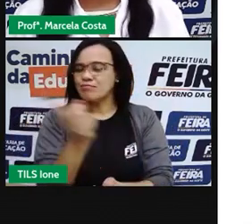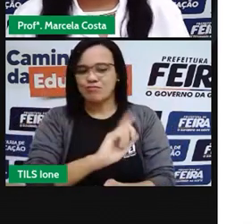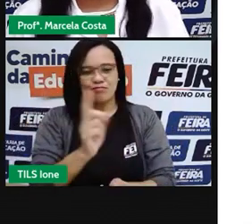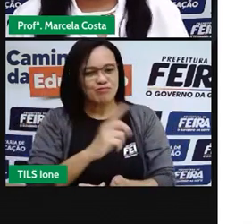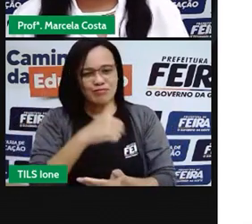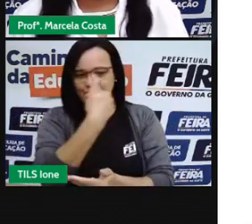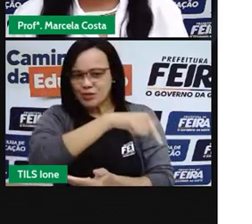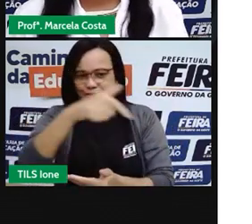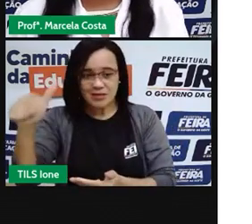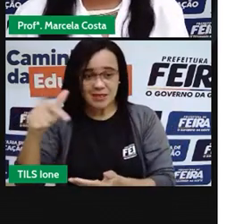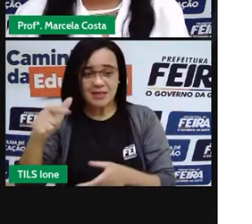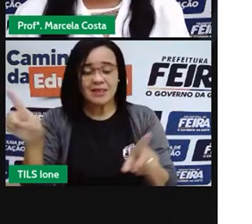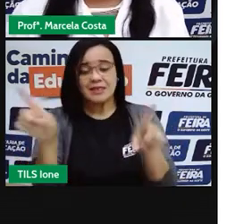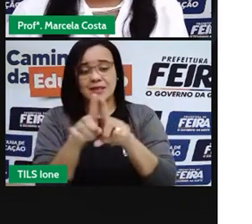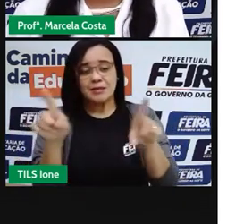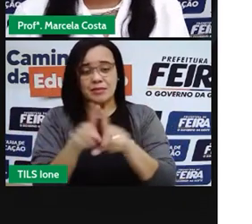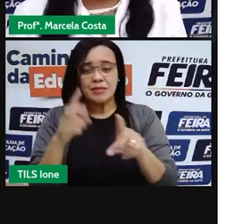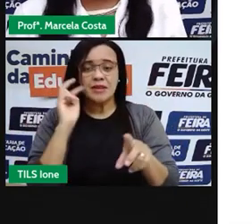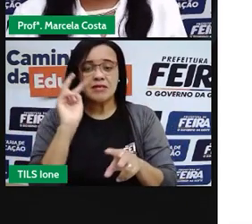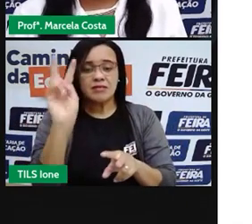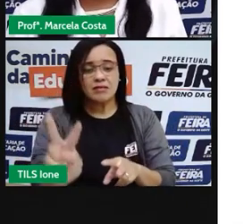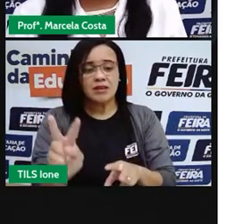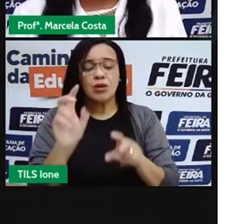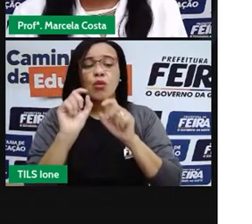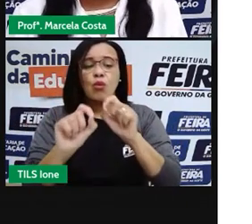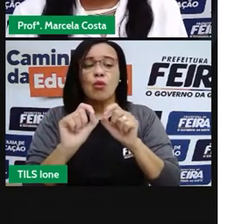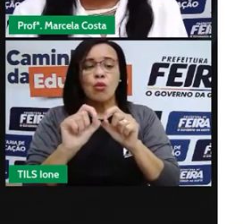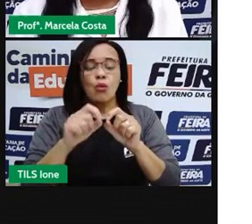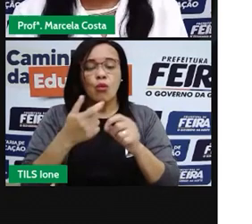A gente vai ver também o casarão Olhos d'Água.